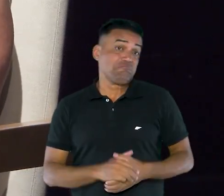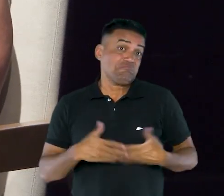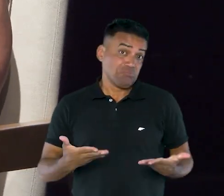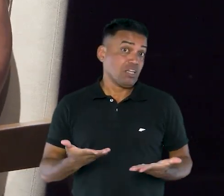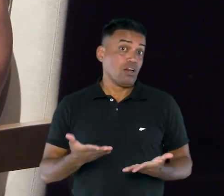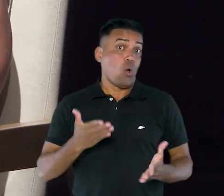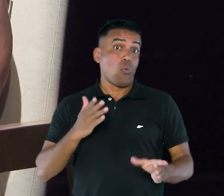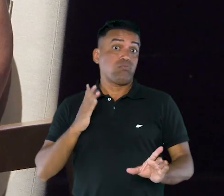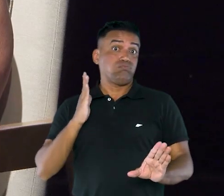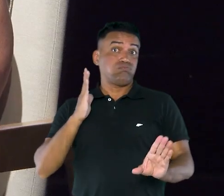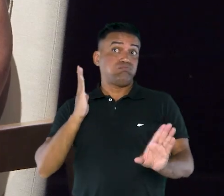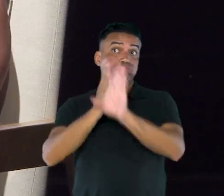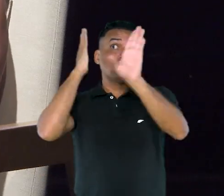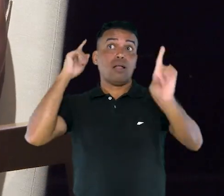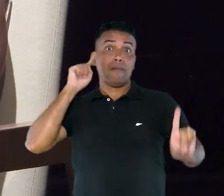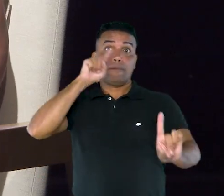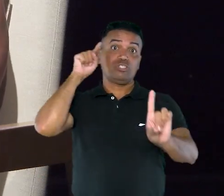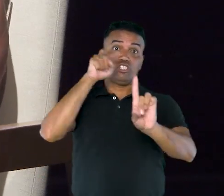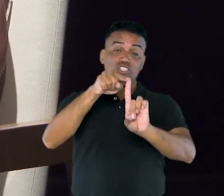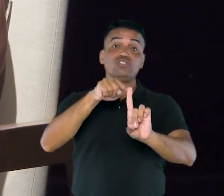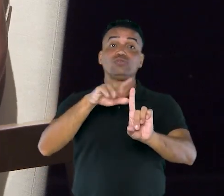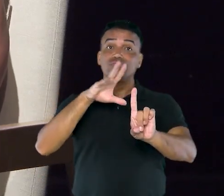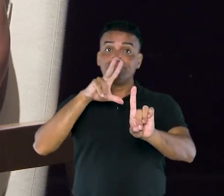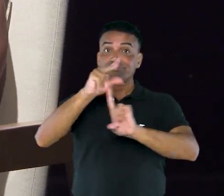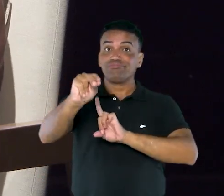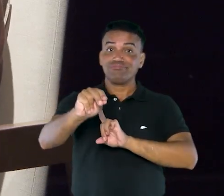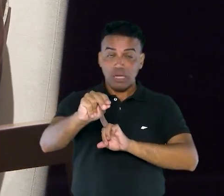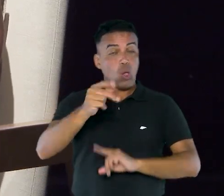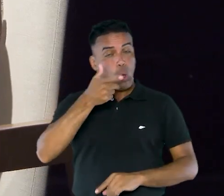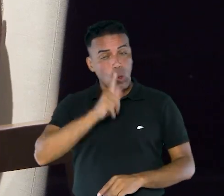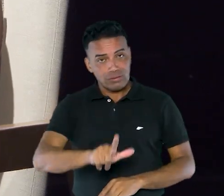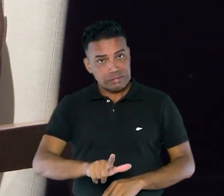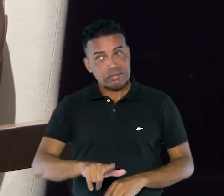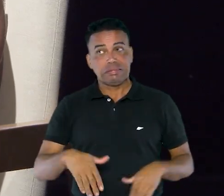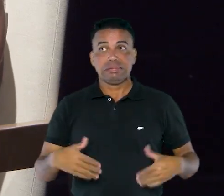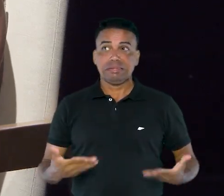gente não chegar nesse lugar onde a gente entende que,